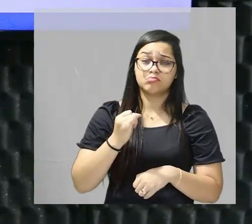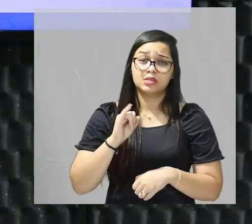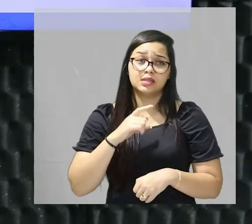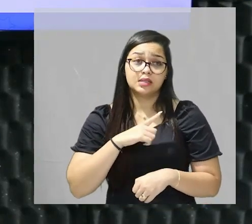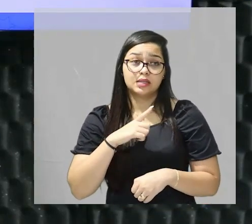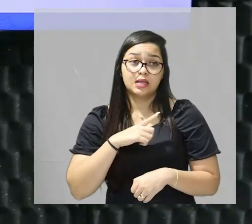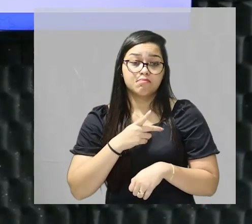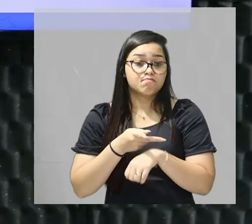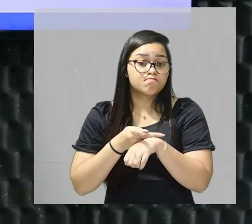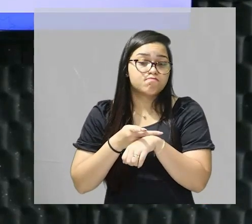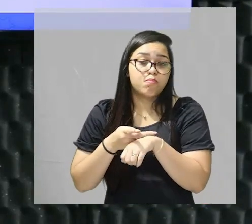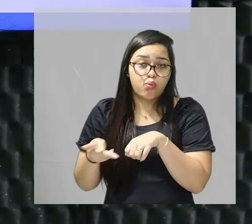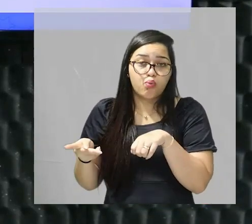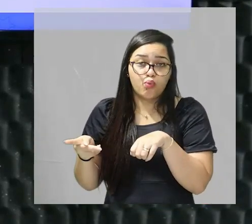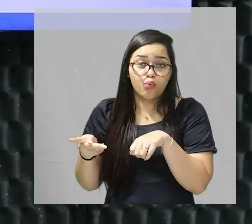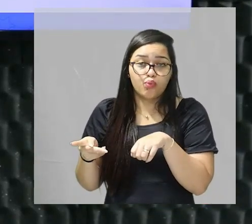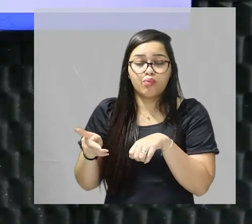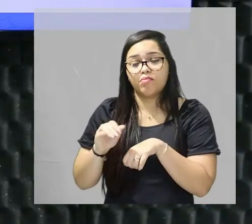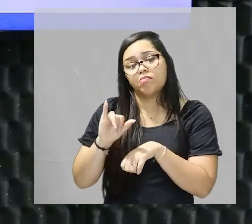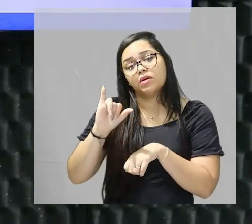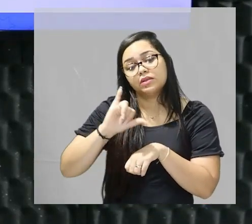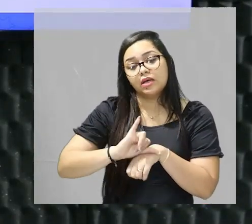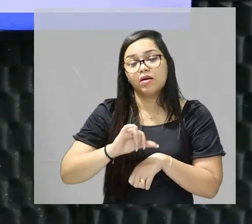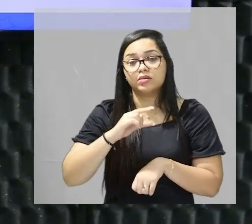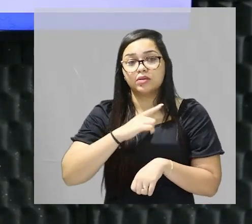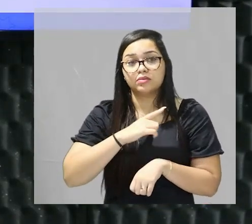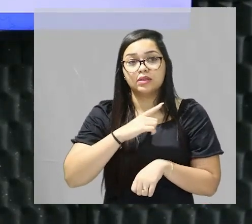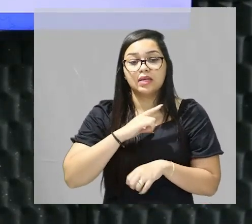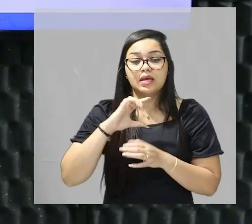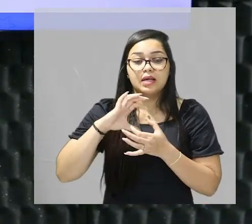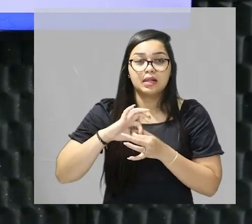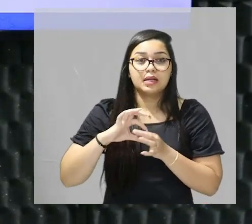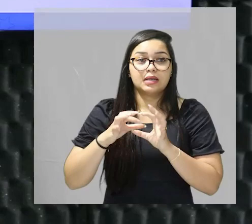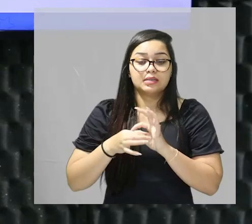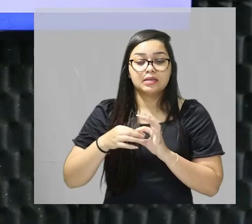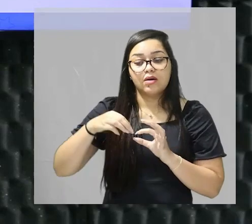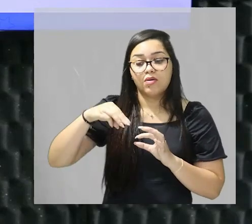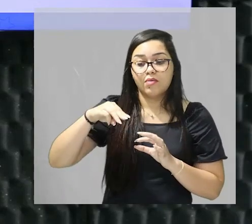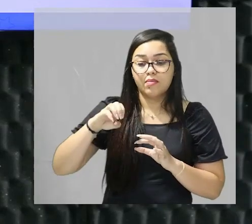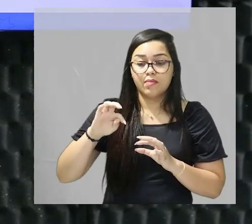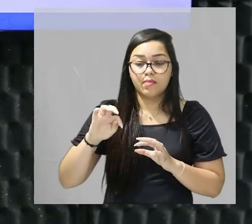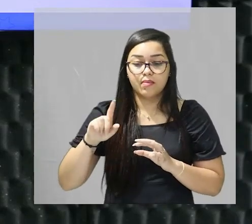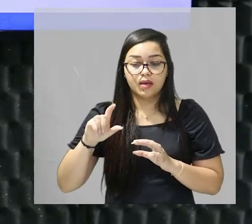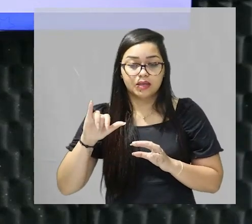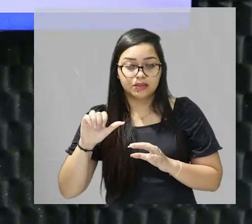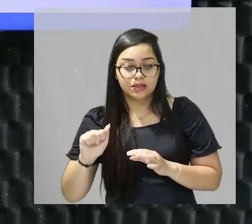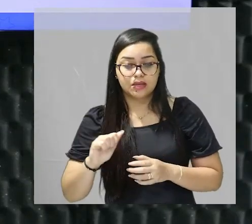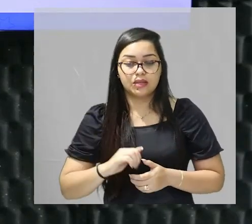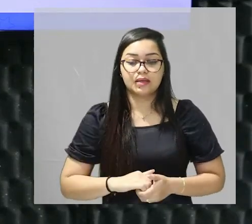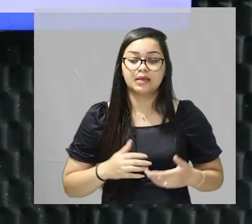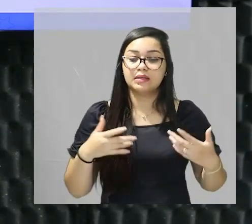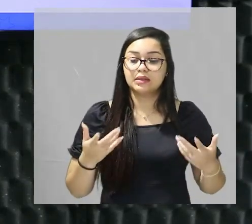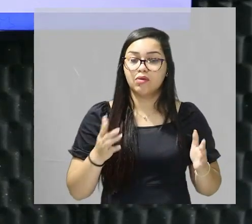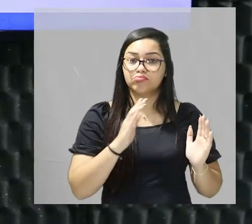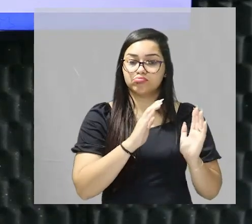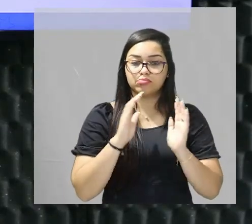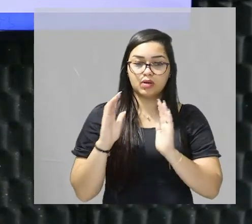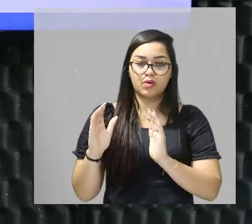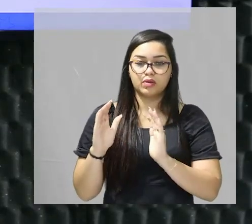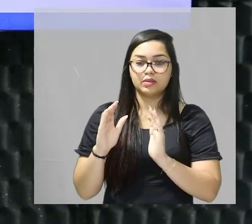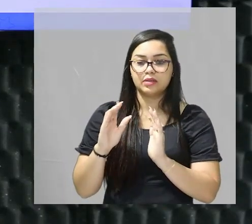puramente um metal, então eu vou ter a ligação metálica. Então, Turminha, na ordem, ó,